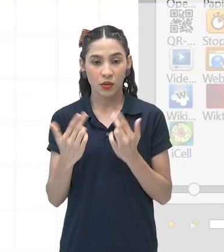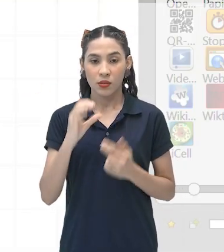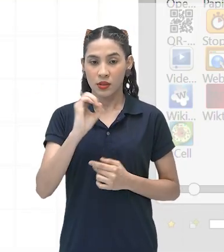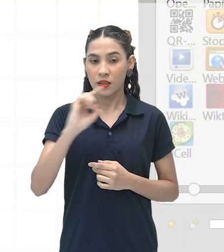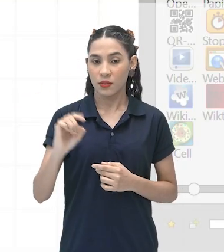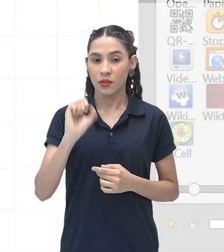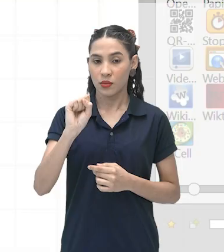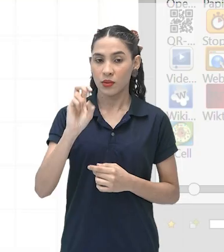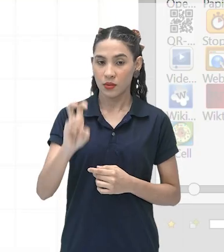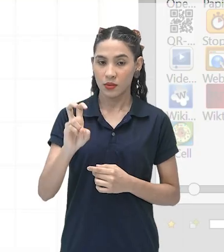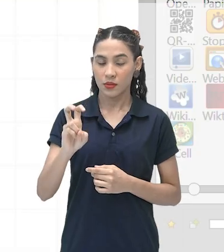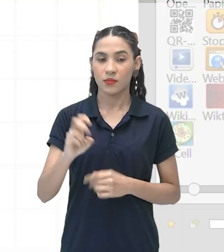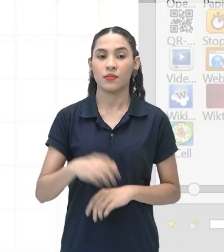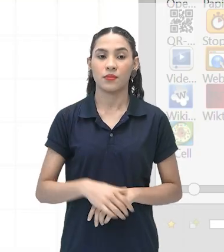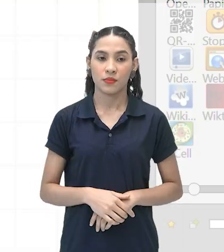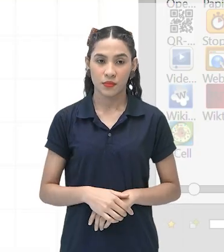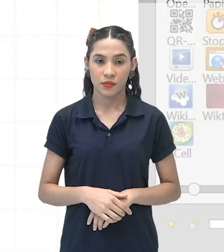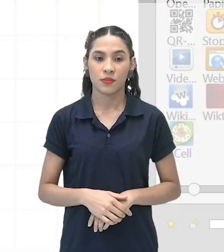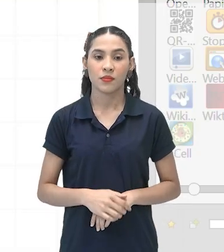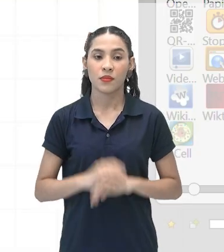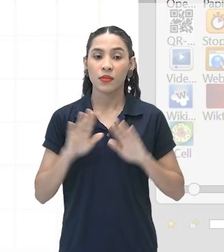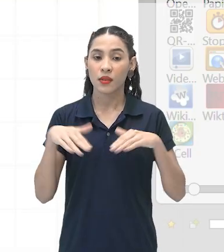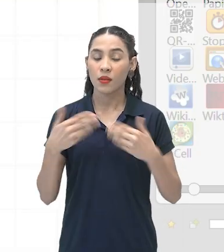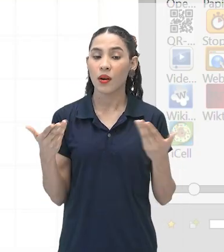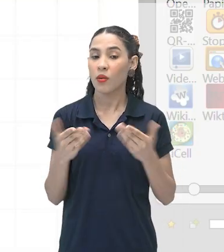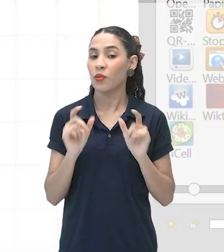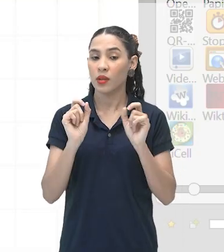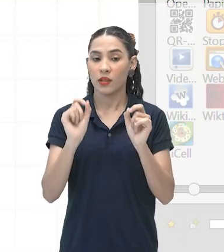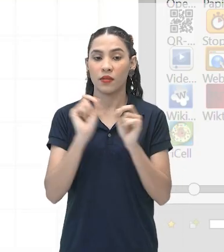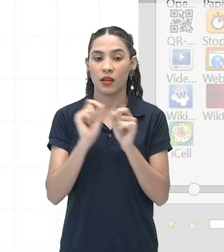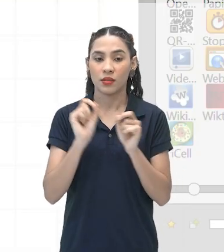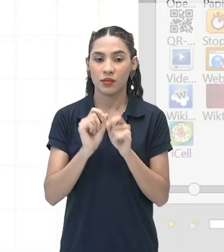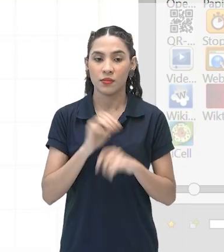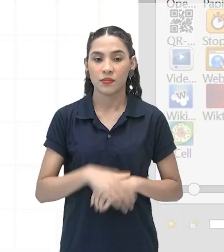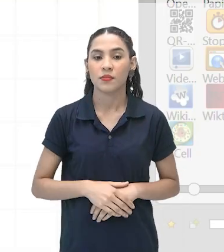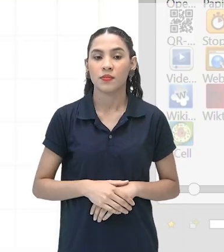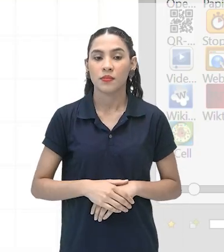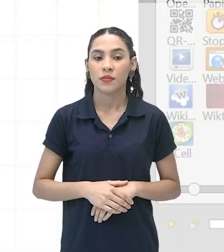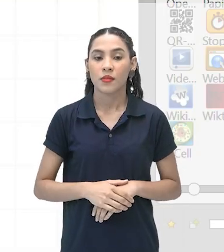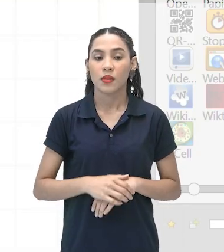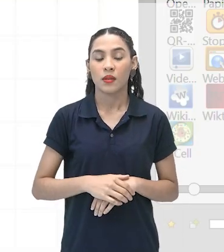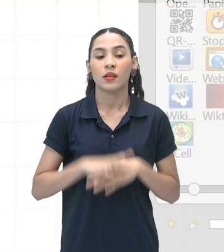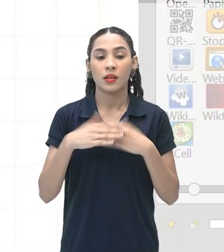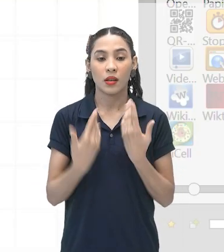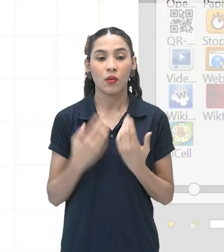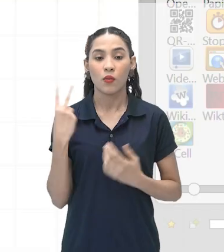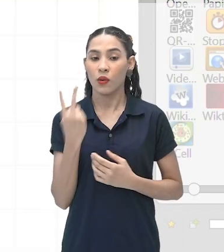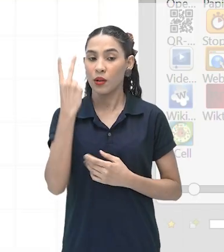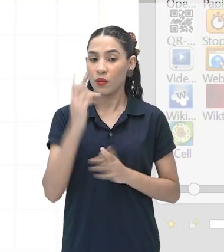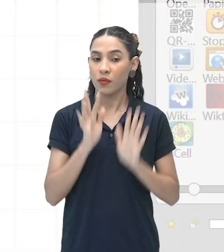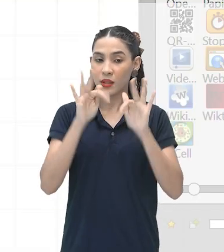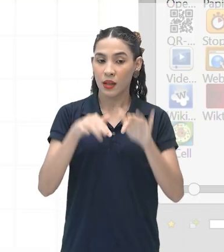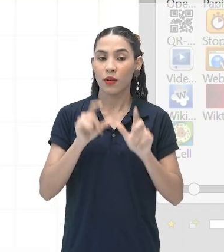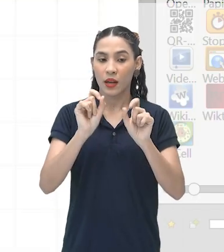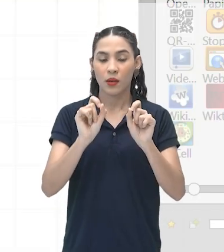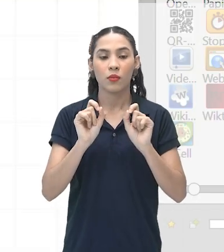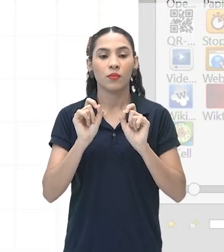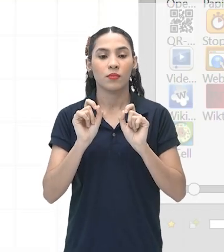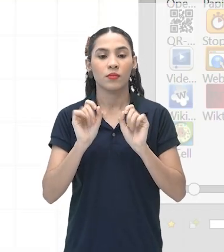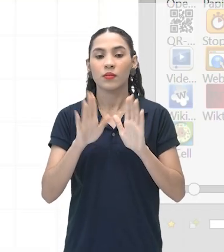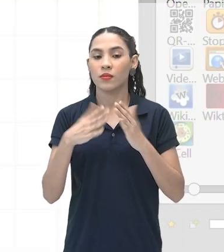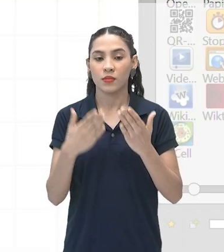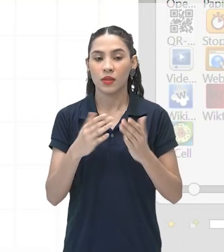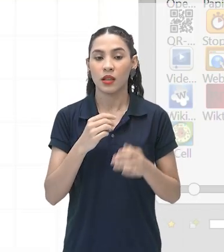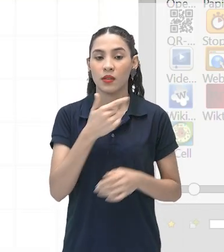que é a mesma coisa que 0,85. E agora o que é que eu faço? O preço final vai ser exatamente